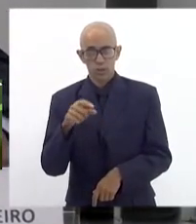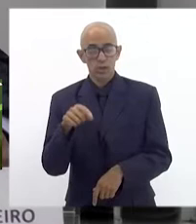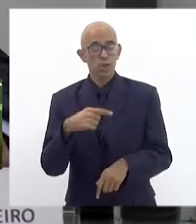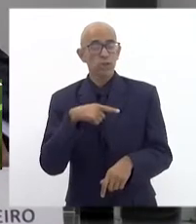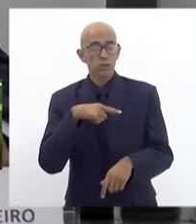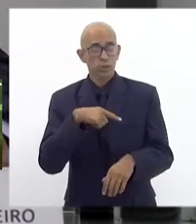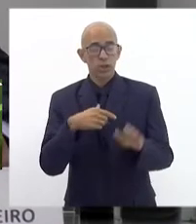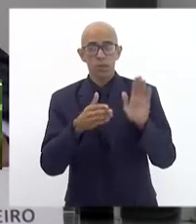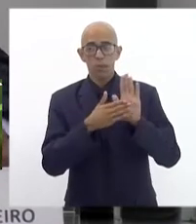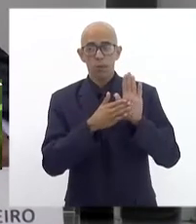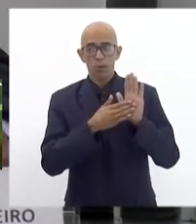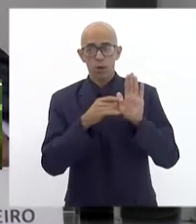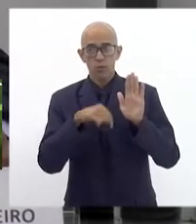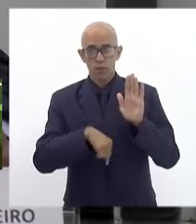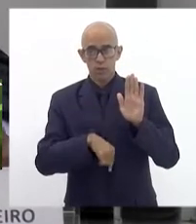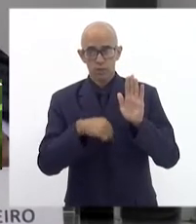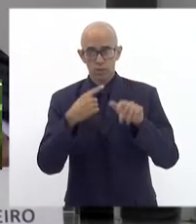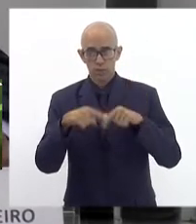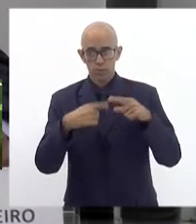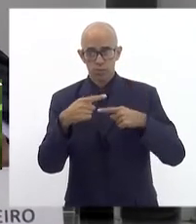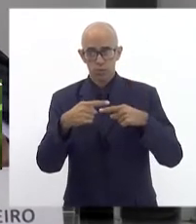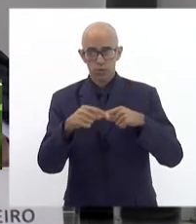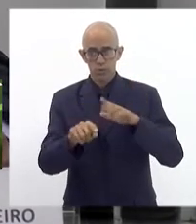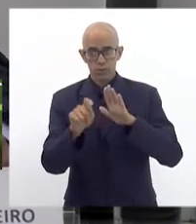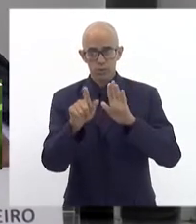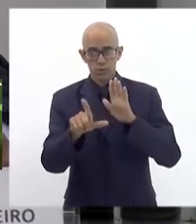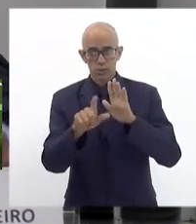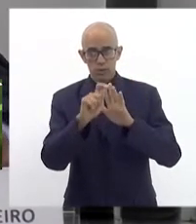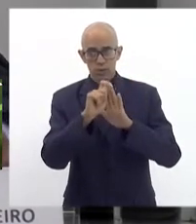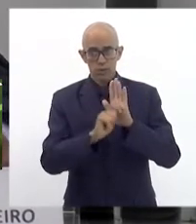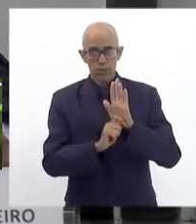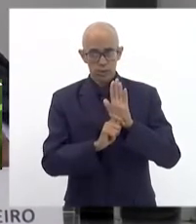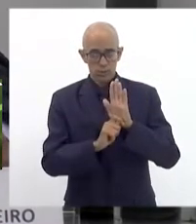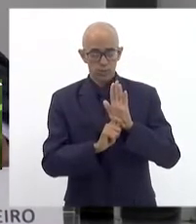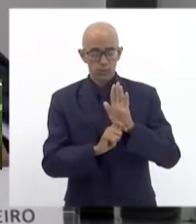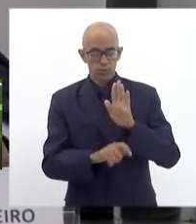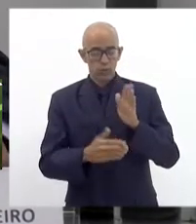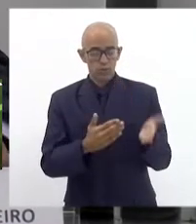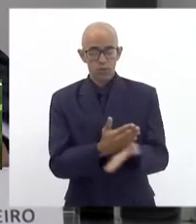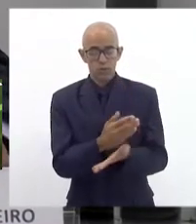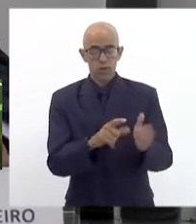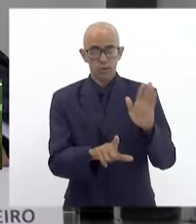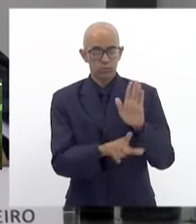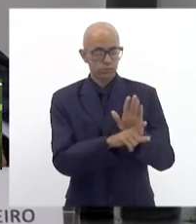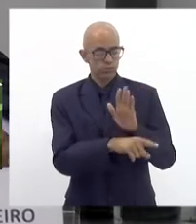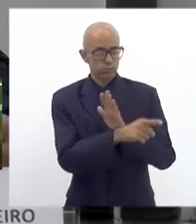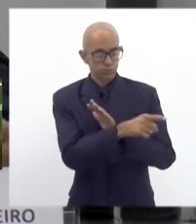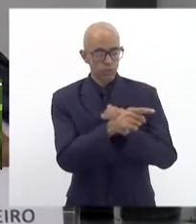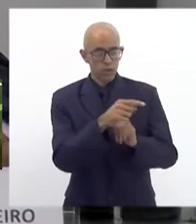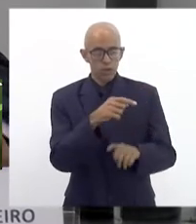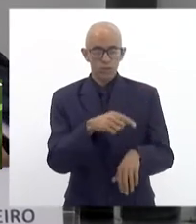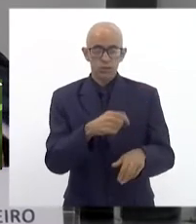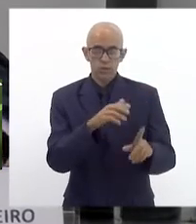Tecnologia que esse texto, uma vez transformado em lei, leve o nome de Lei Luiz Pinguelli Rosa, uma